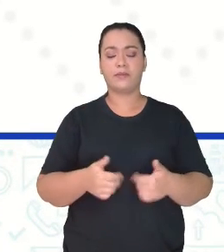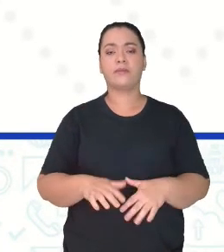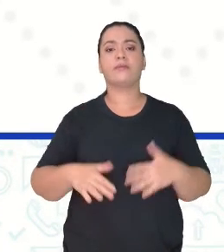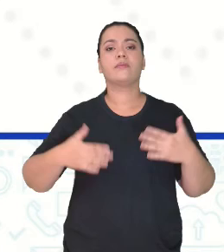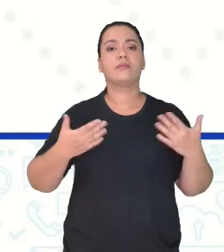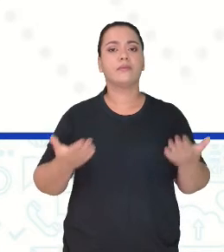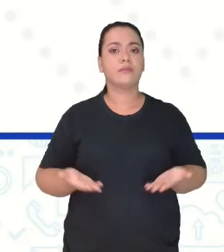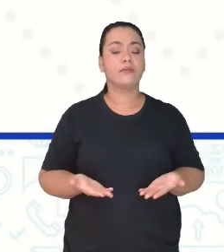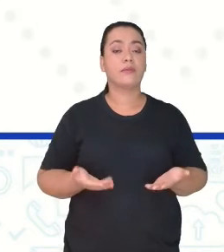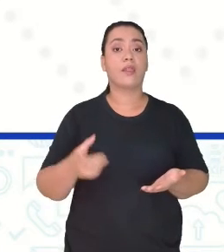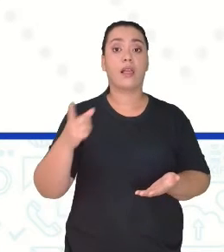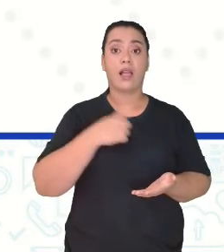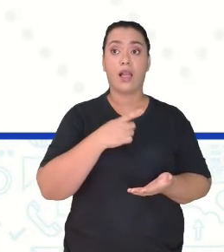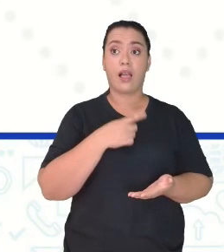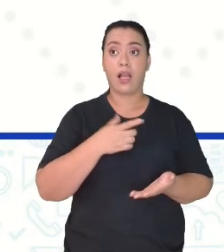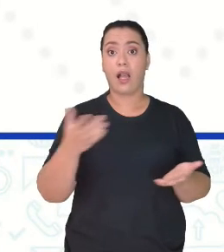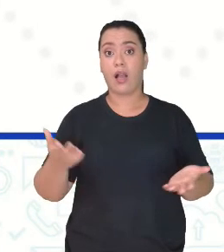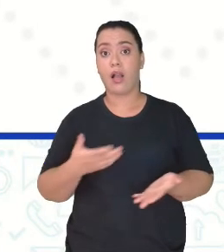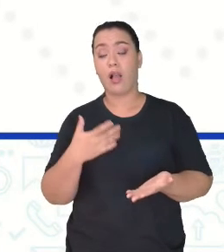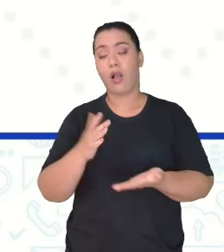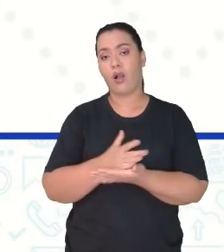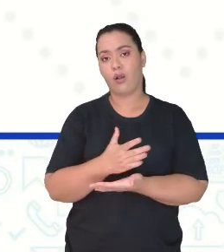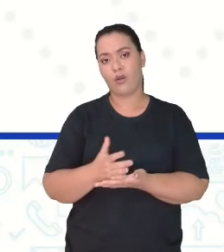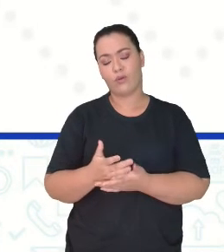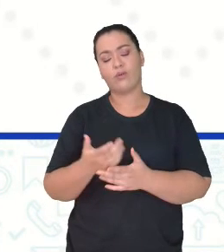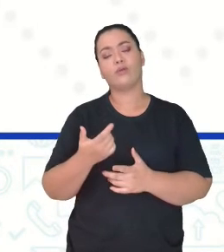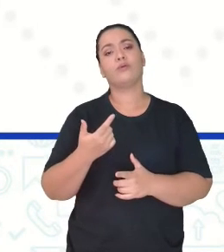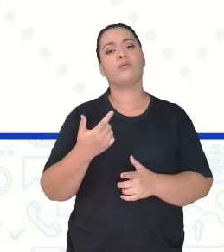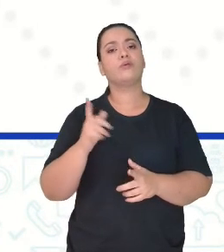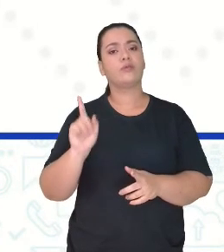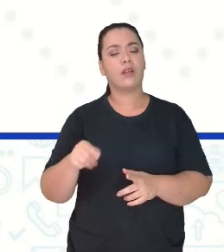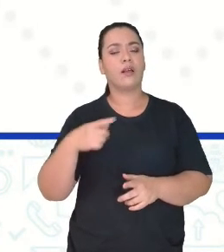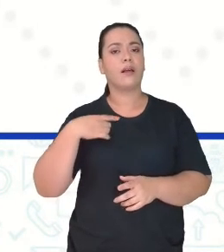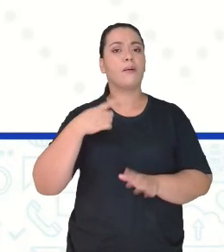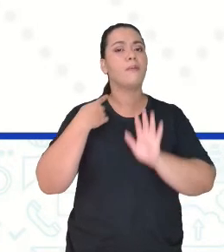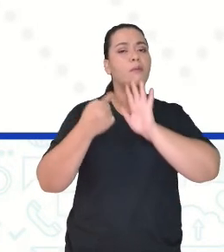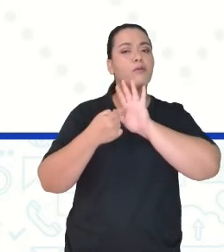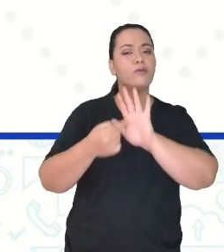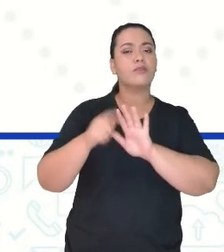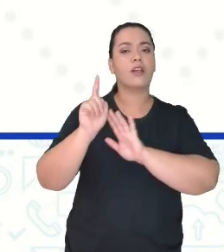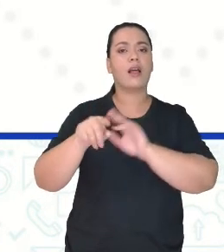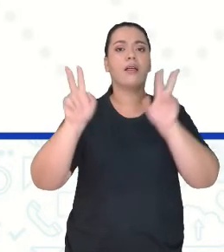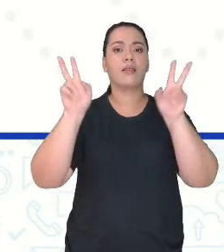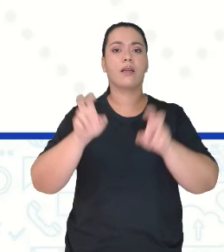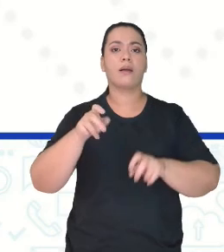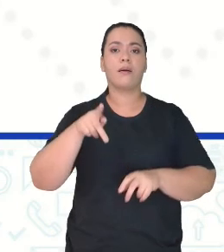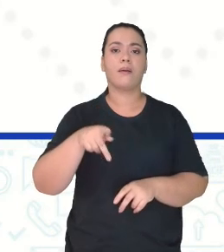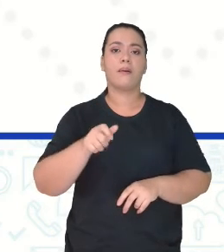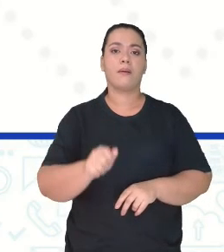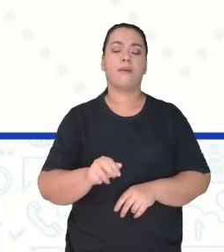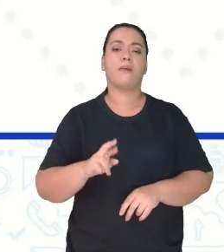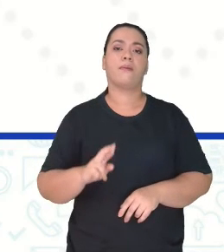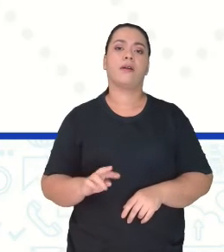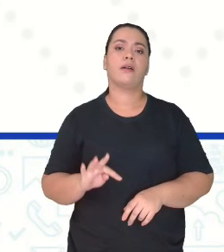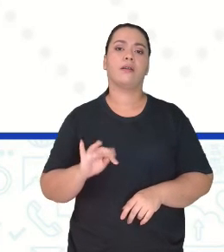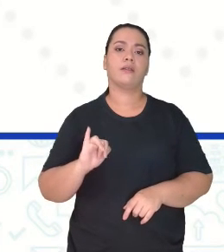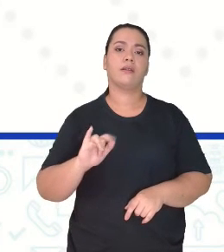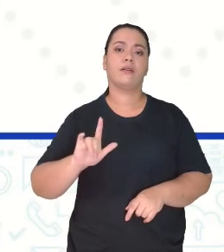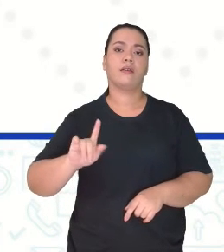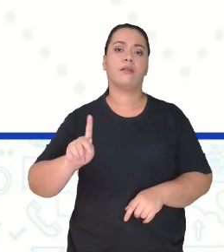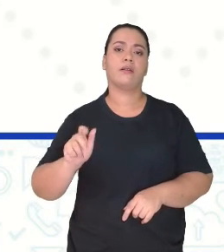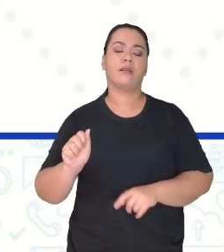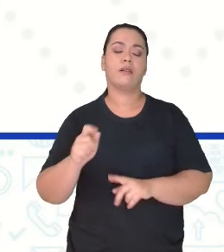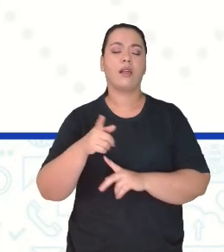Então, esses foram alguns problemas de partilhas, certo? Que a gente resolveu. para que você possa se ligar aí na